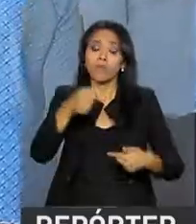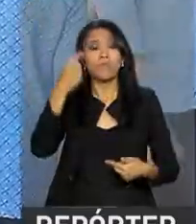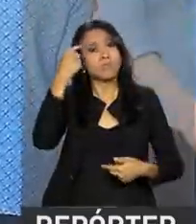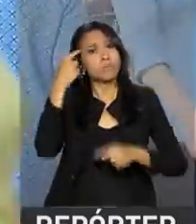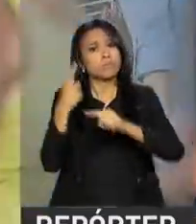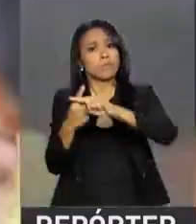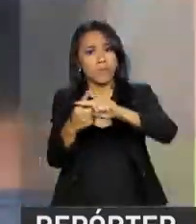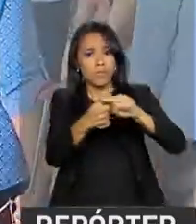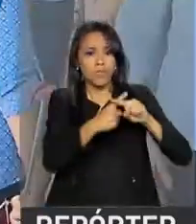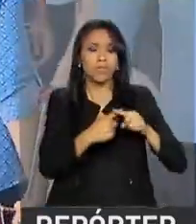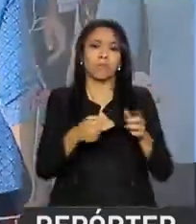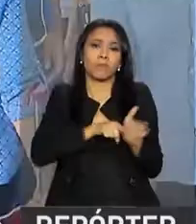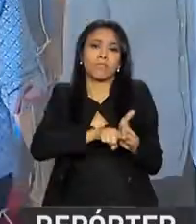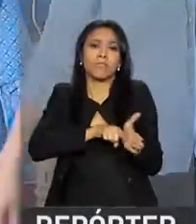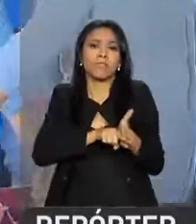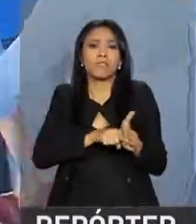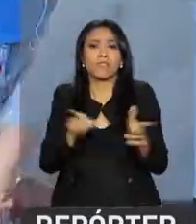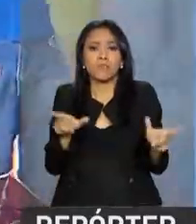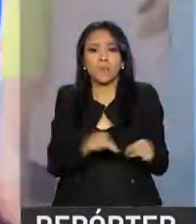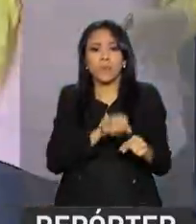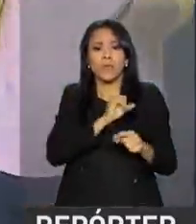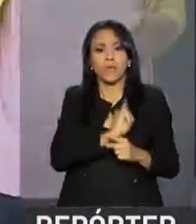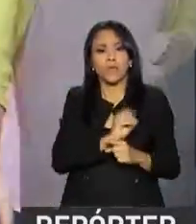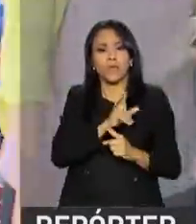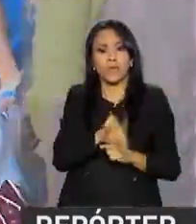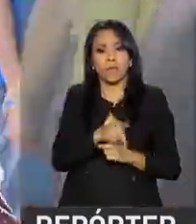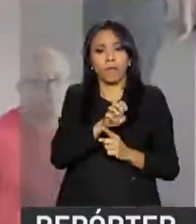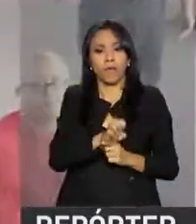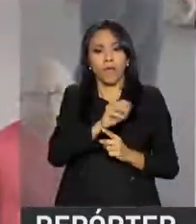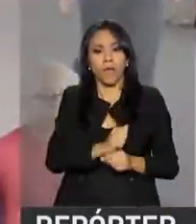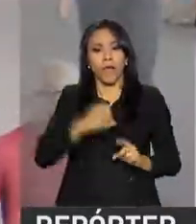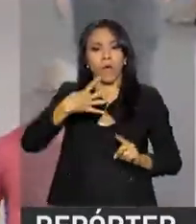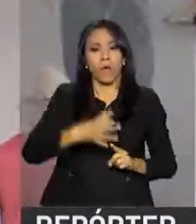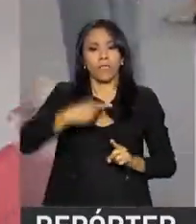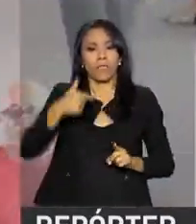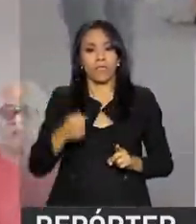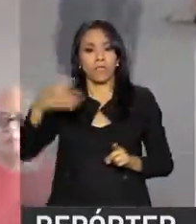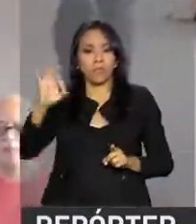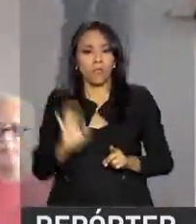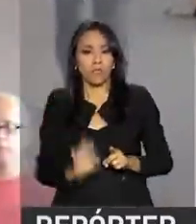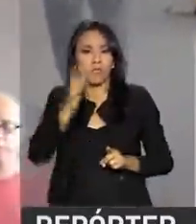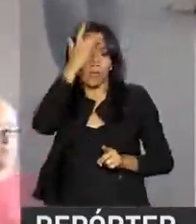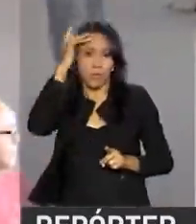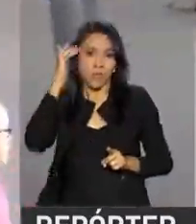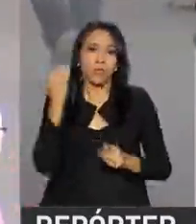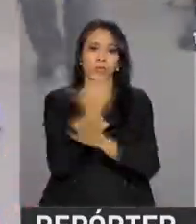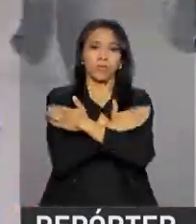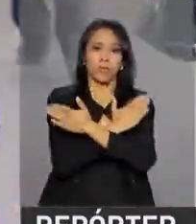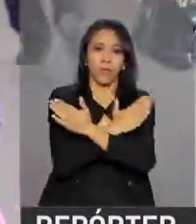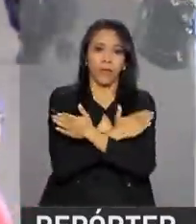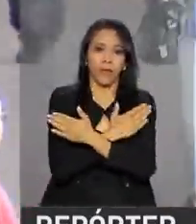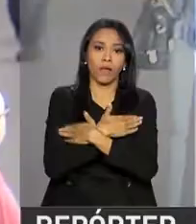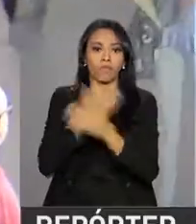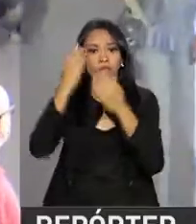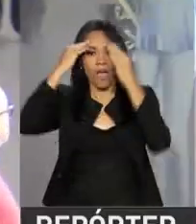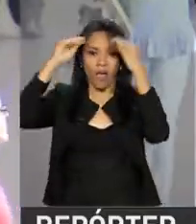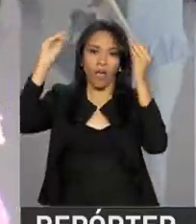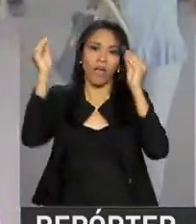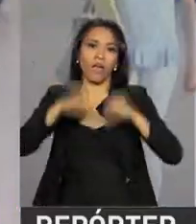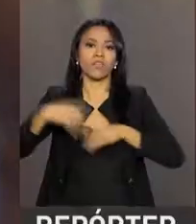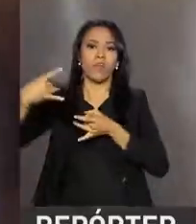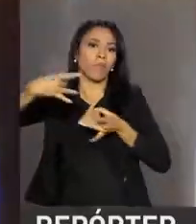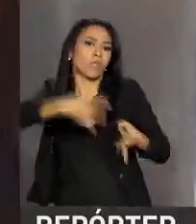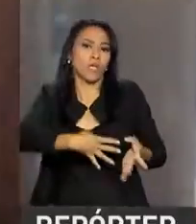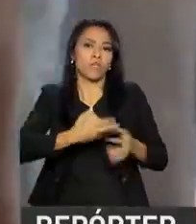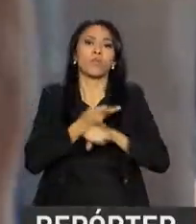otimismo. Pesquisa do IPEA mostrou que no início do ano, 47% dos desempregados tinham desistido de procurar